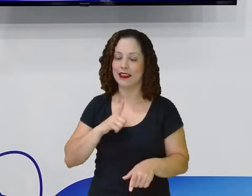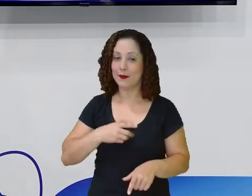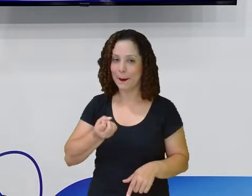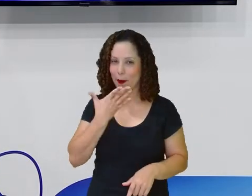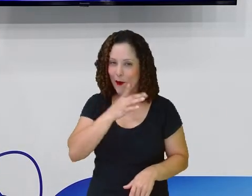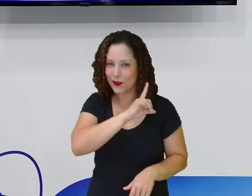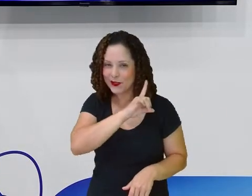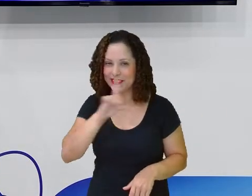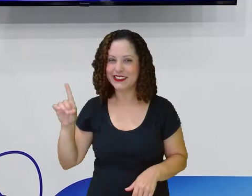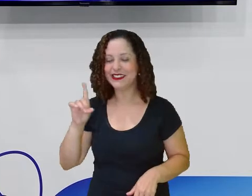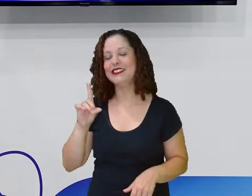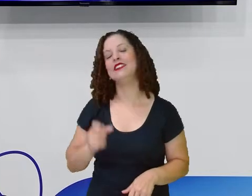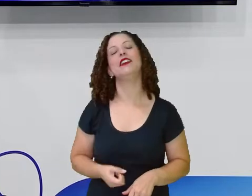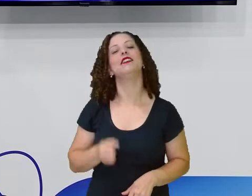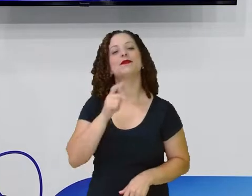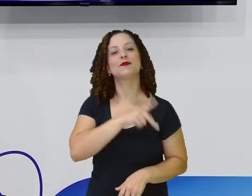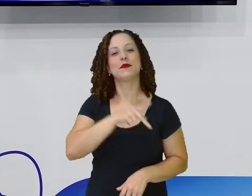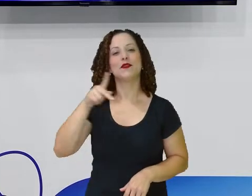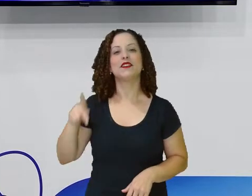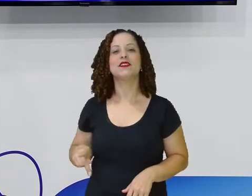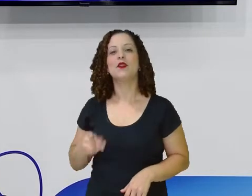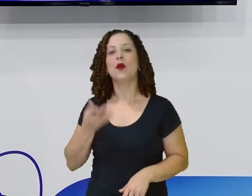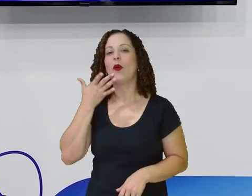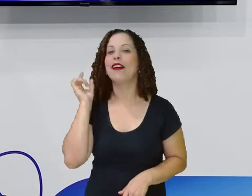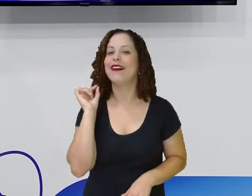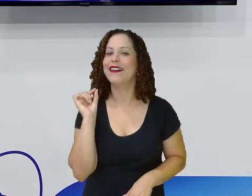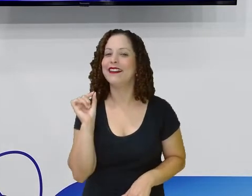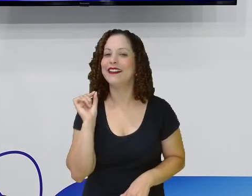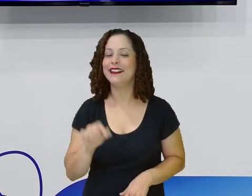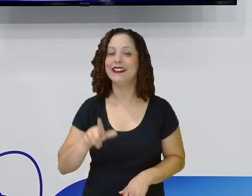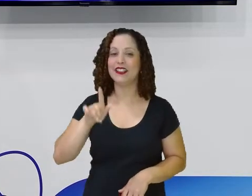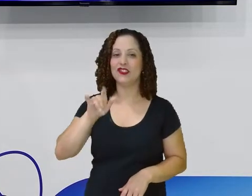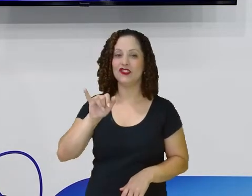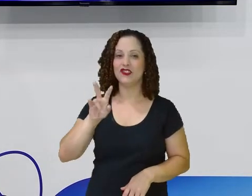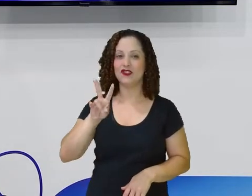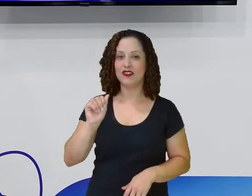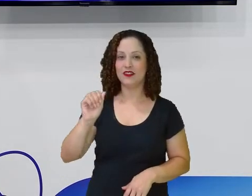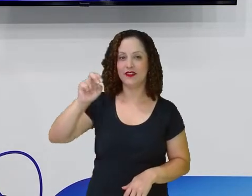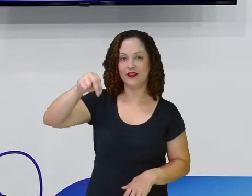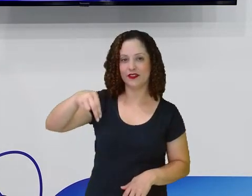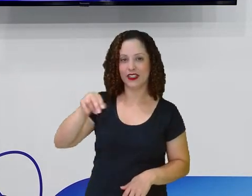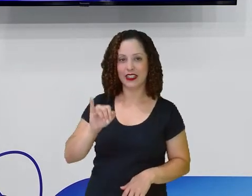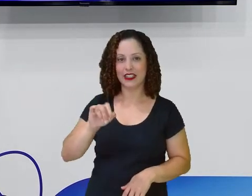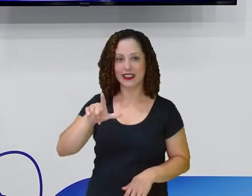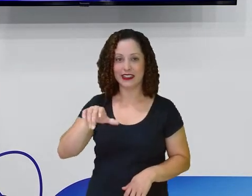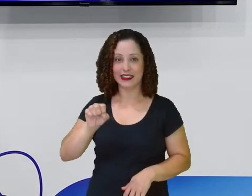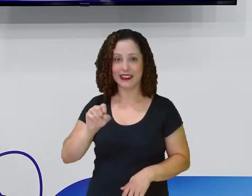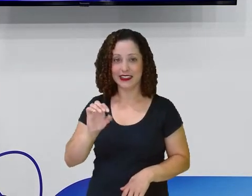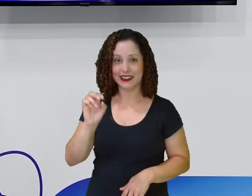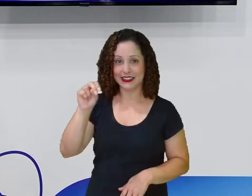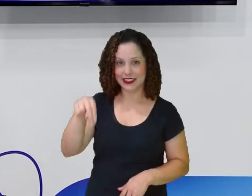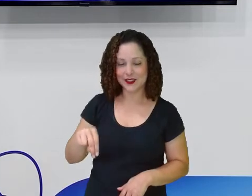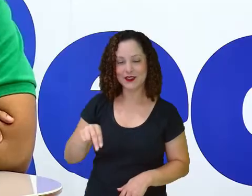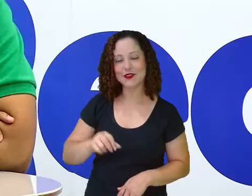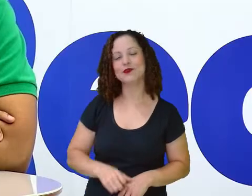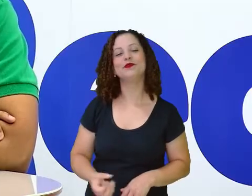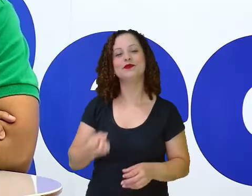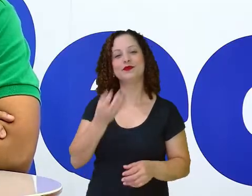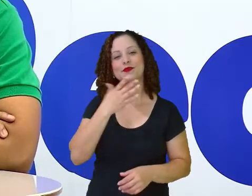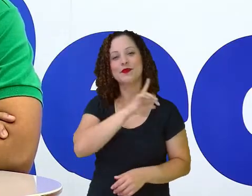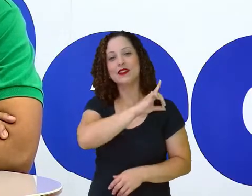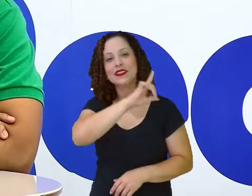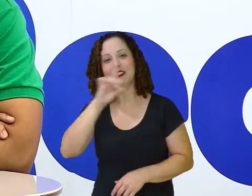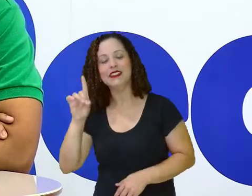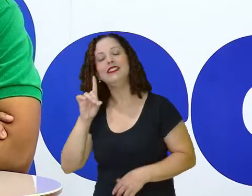chegando por ali, a interação de vocês. Quem está aqui com a gente hoje é o professor Givanilson Soares. Bom dia, professor, bem-vindo. Bom dia, professora.